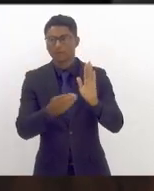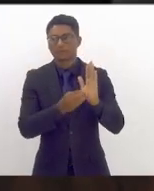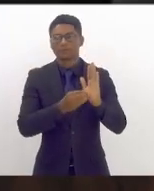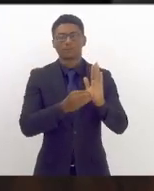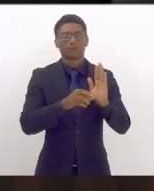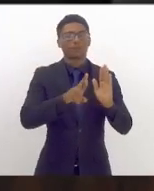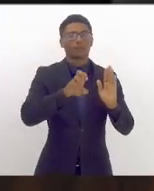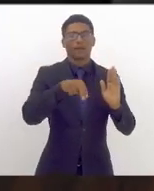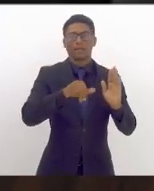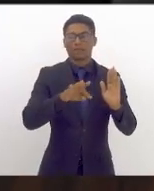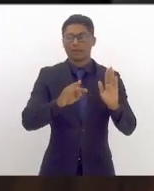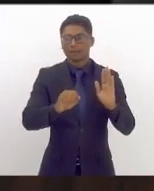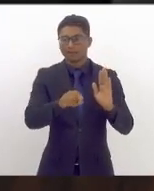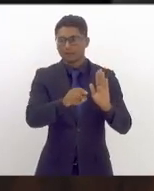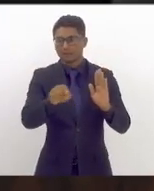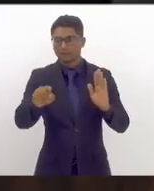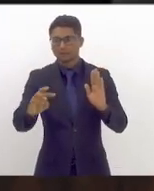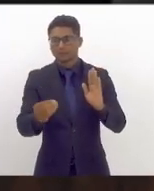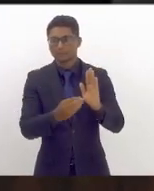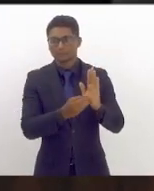Renata Souza